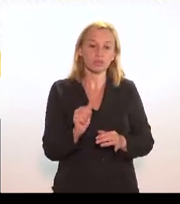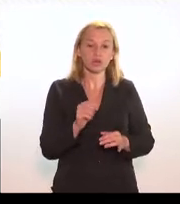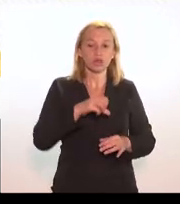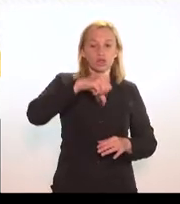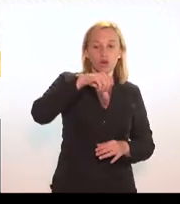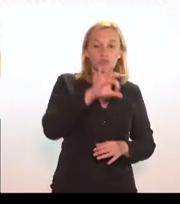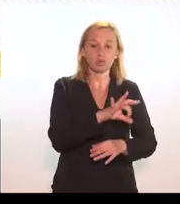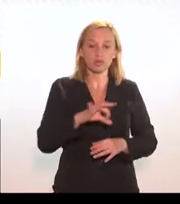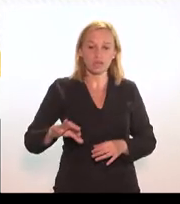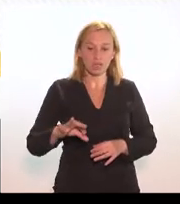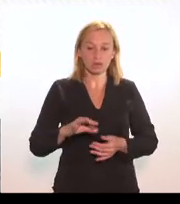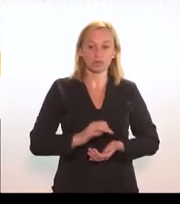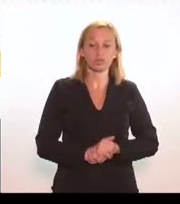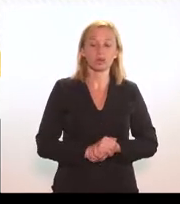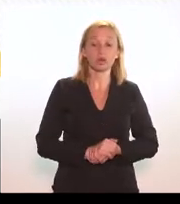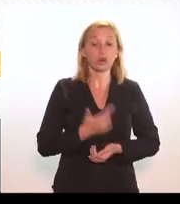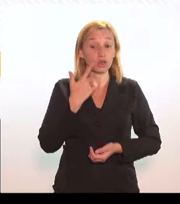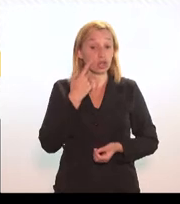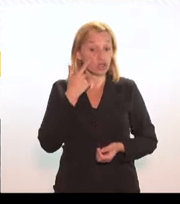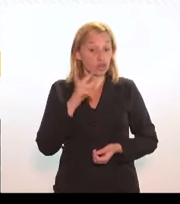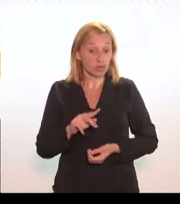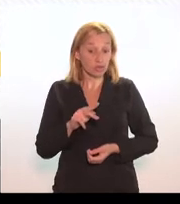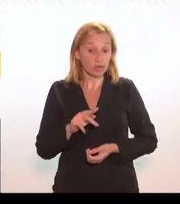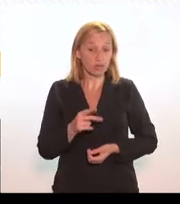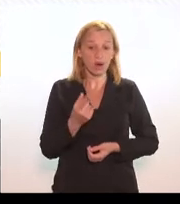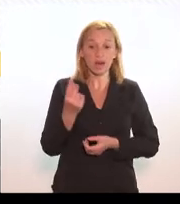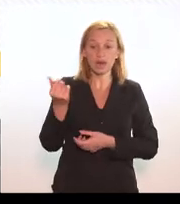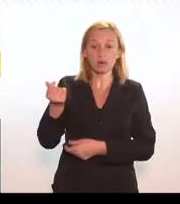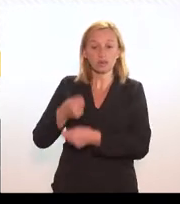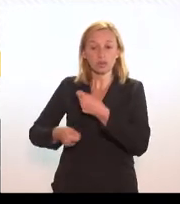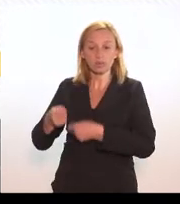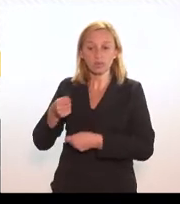9% no período e o que a gente viu foi a economia cair